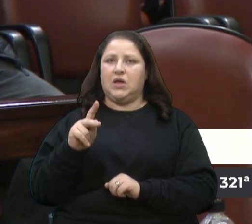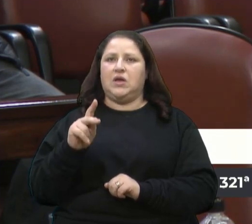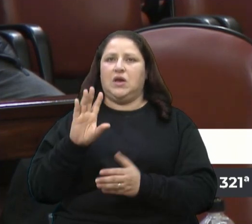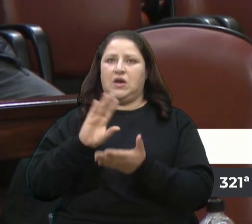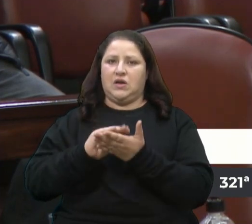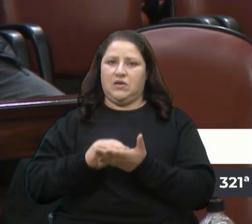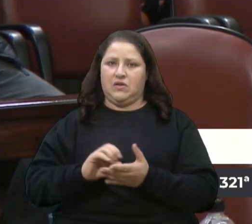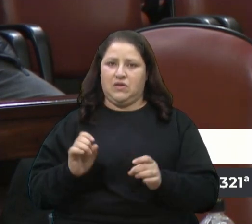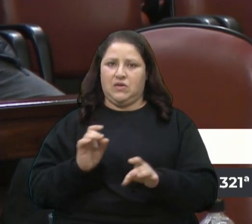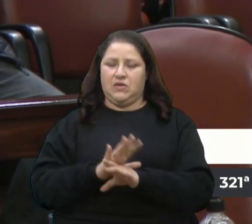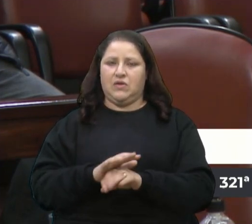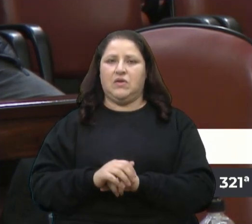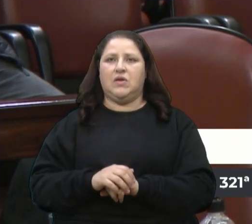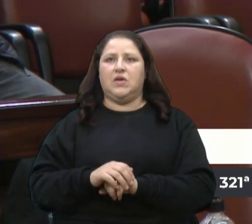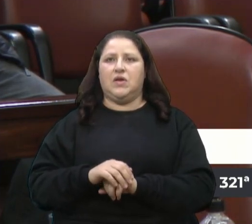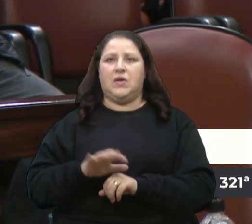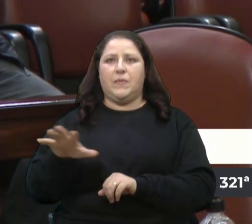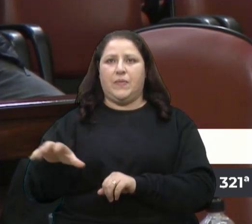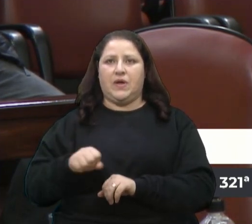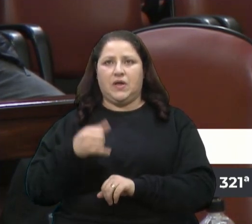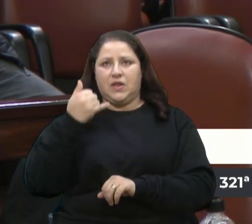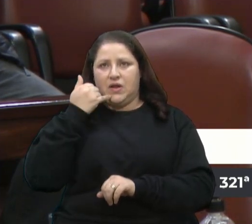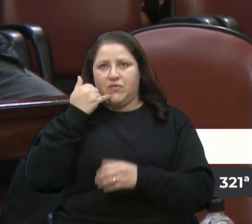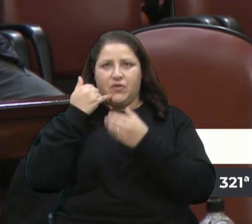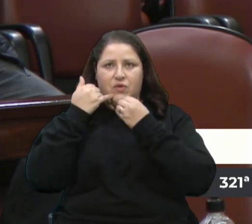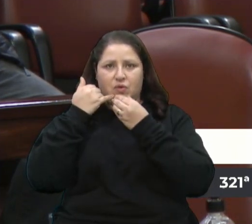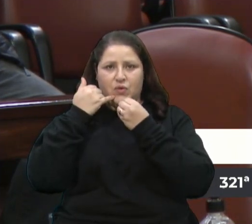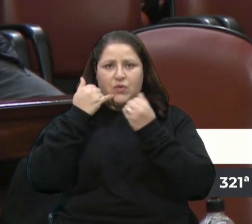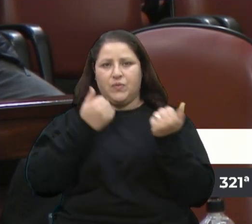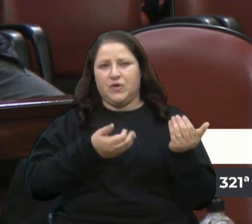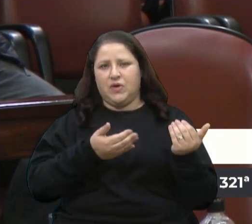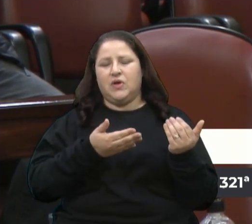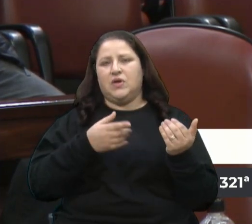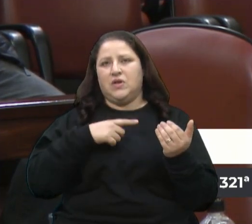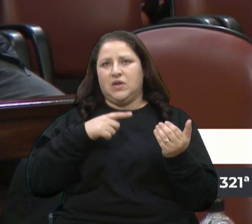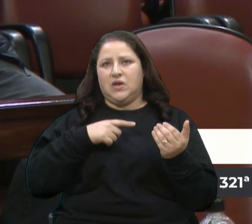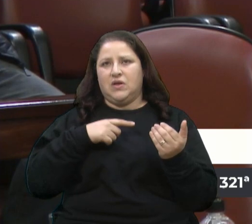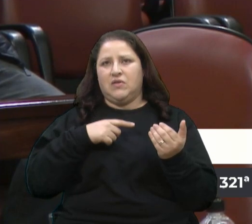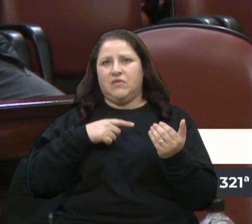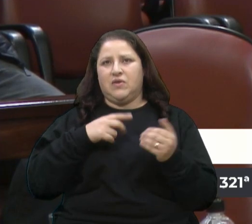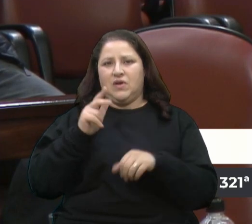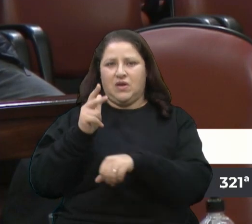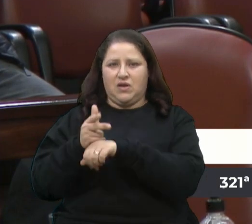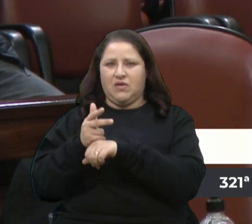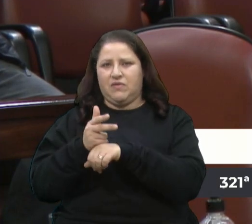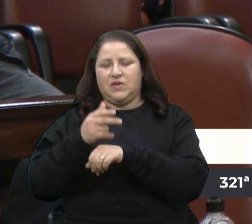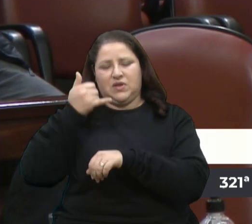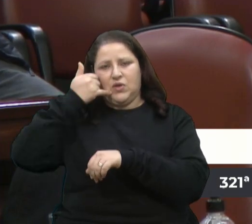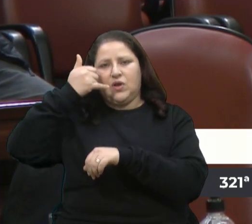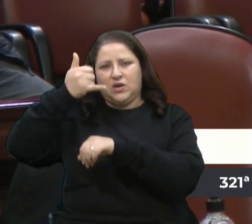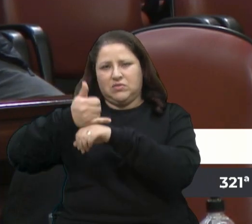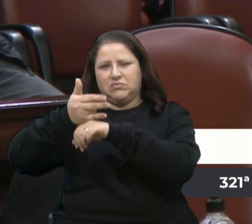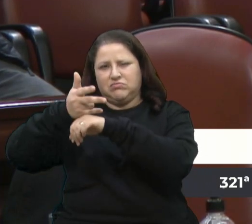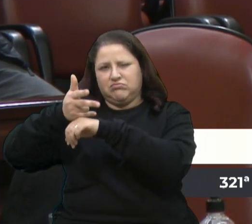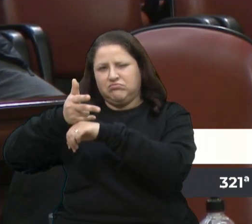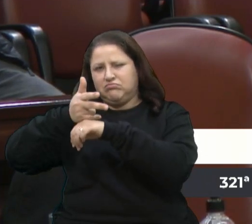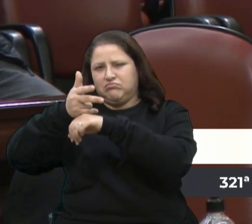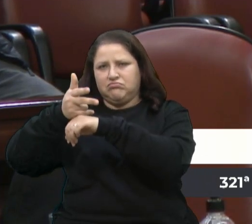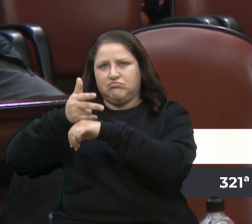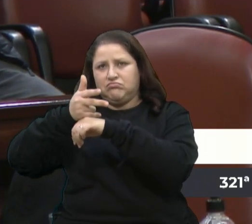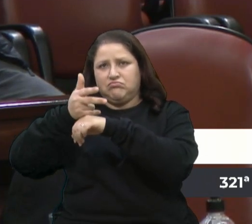o telefone do rapaz que estava gravando, estava mexendo na câmera, estava gravando na câmera, gravando.